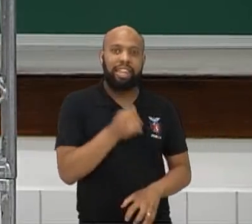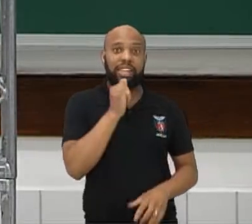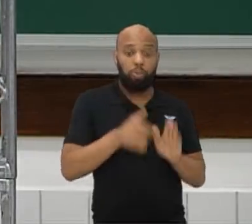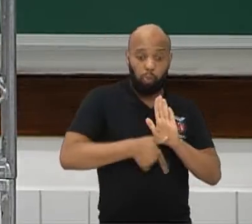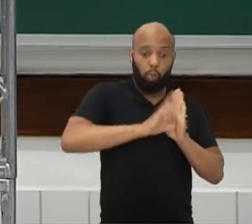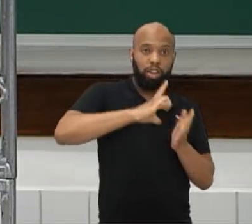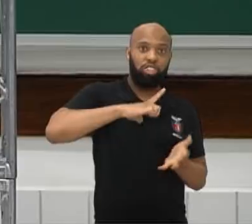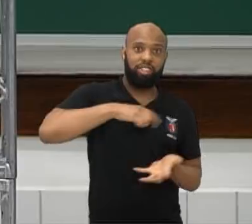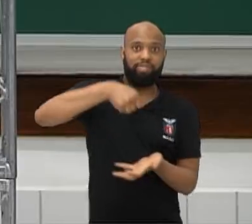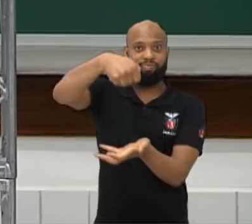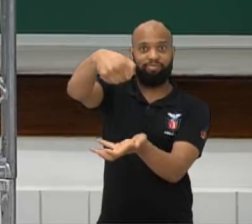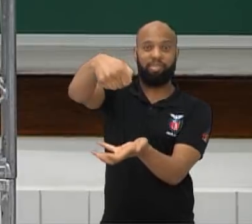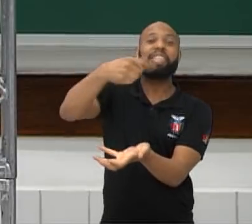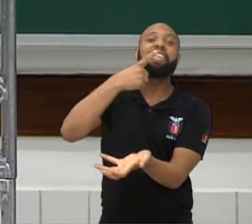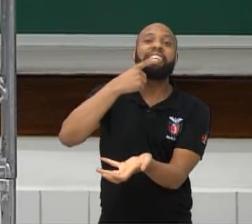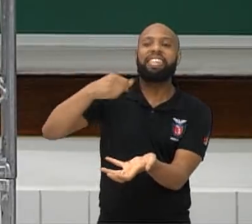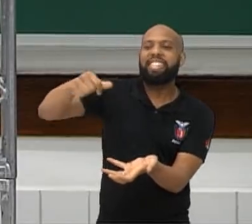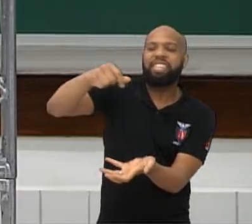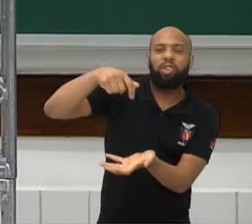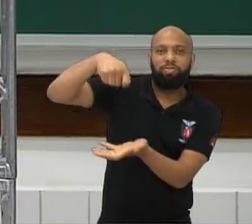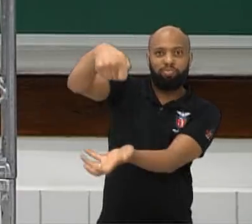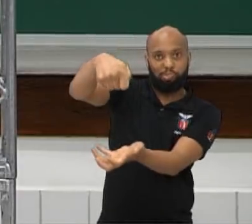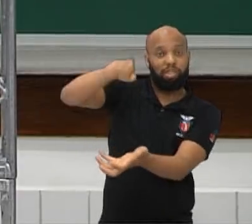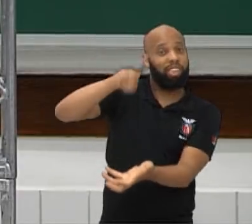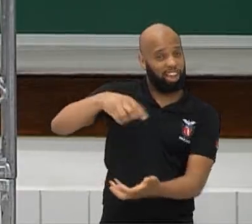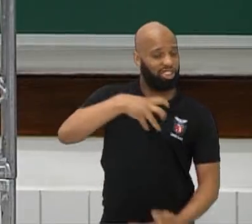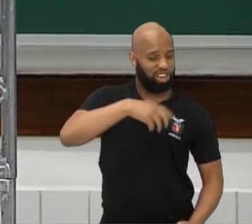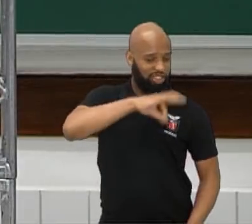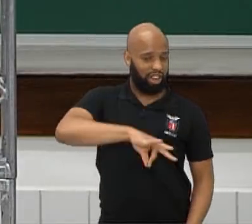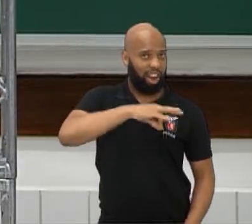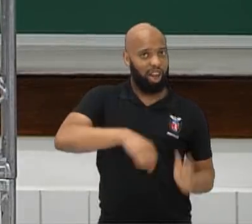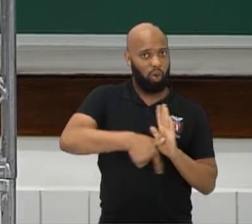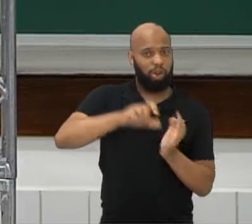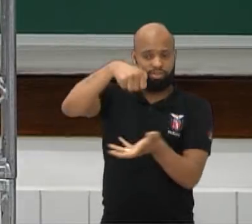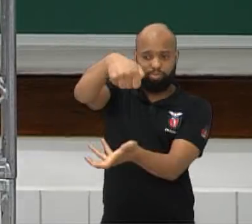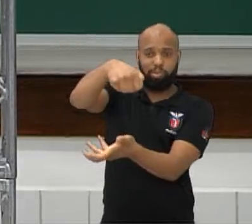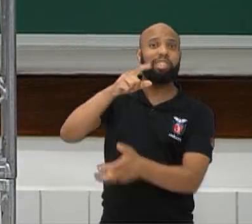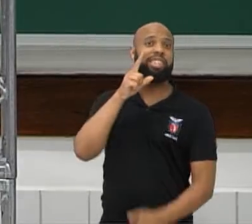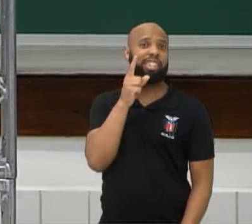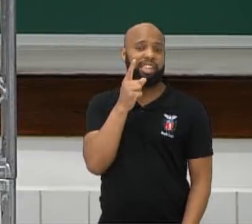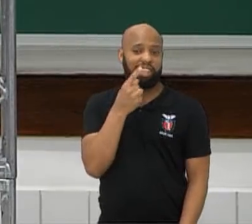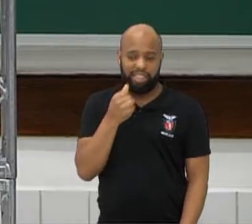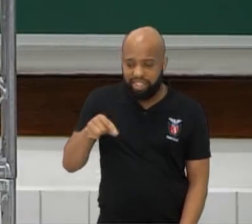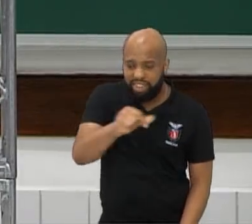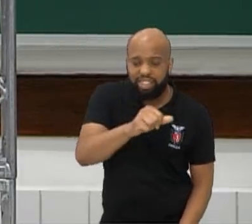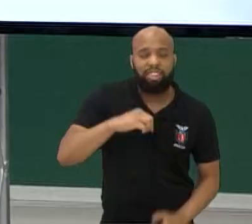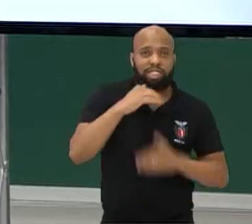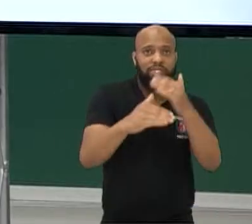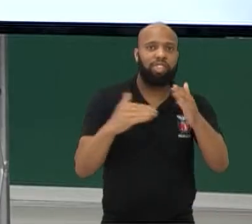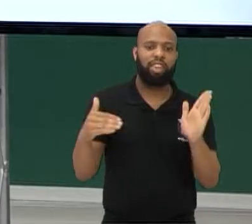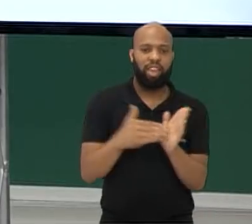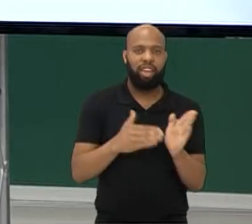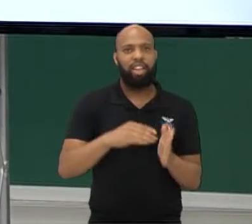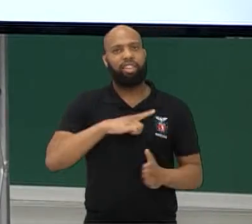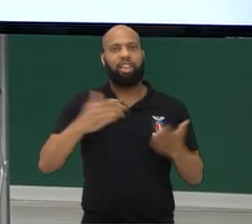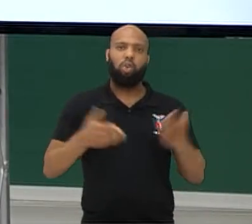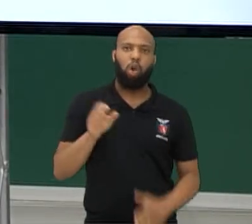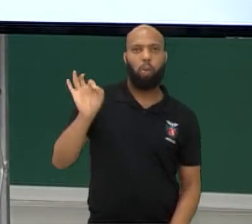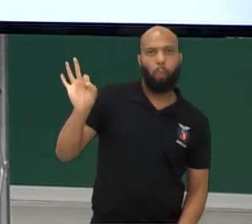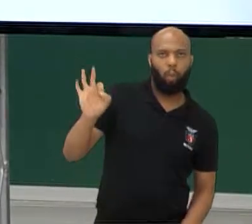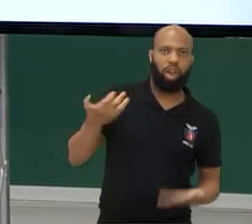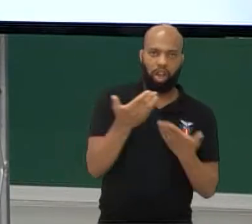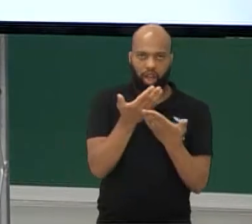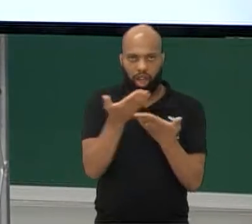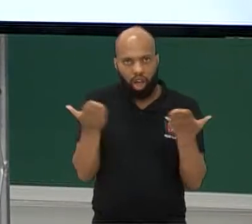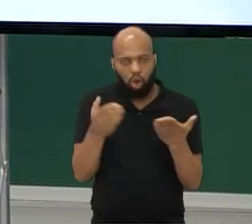elas recebiam um sal, né? O sal foi o primeiro tipo de salário. Isso foi desenvolvendo até chegar às nossas moedas, o